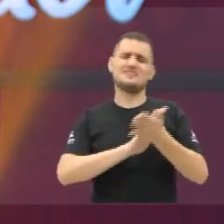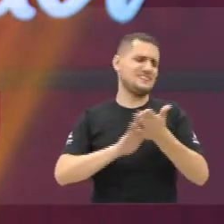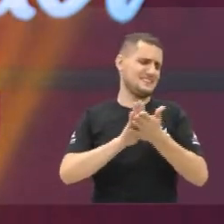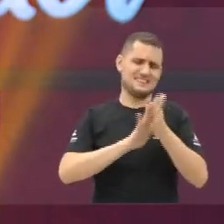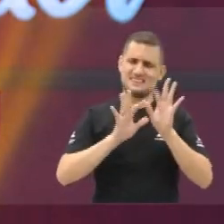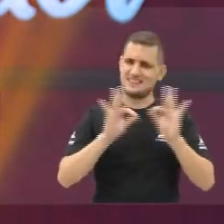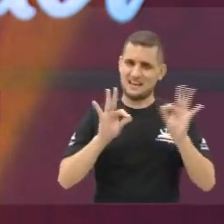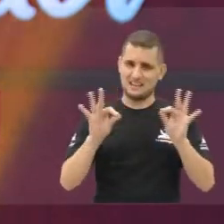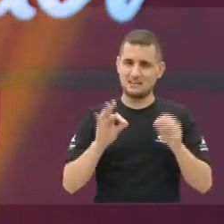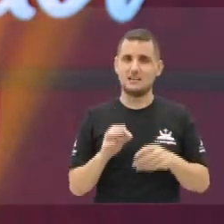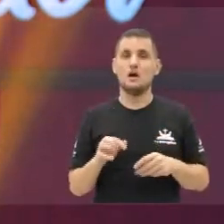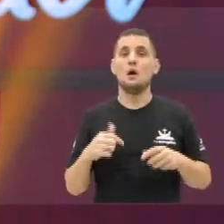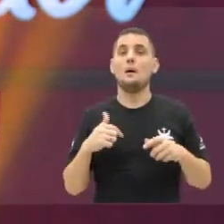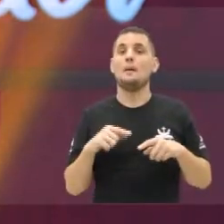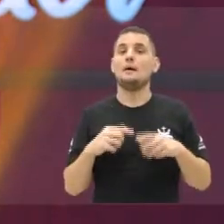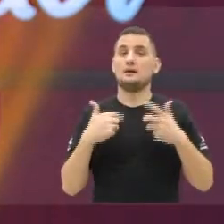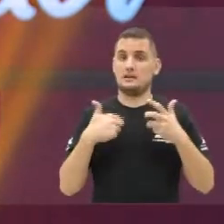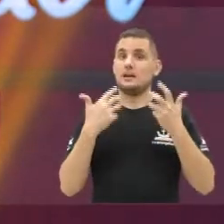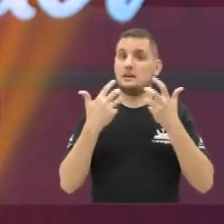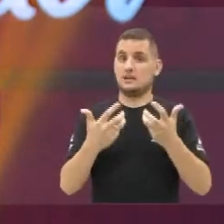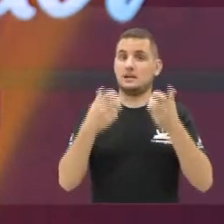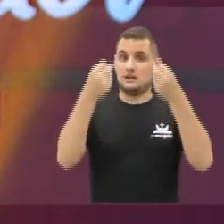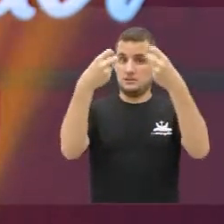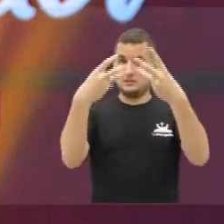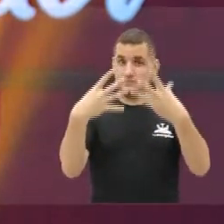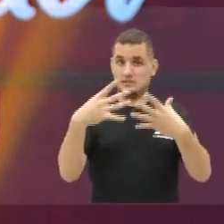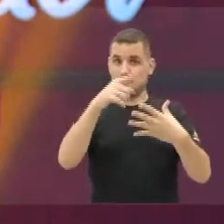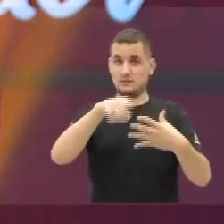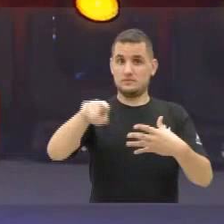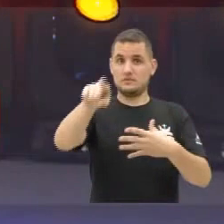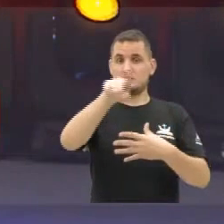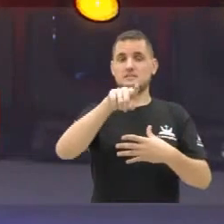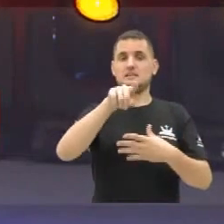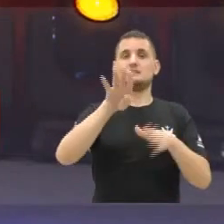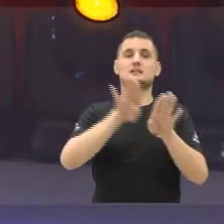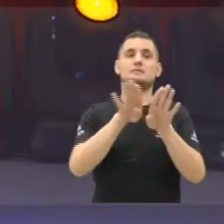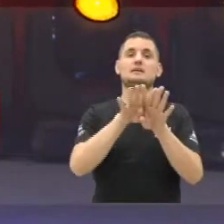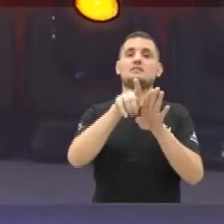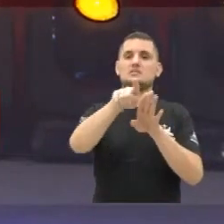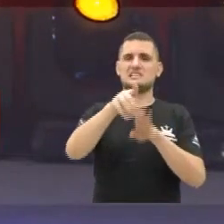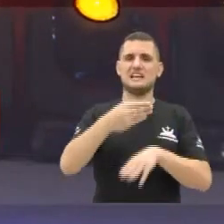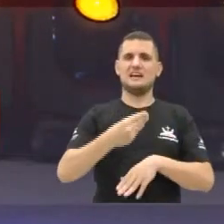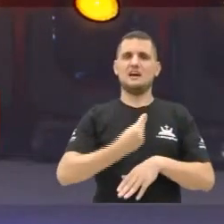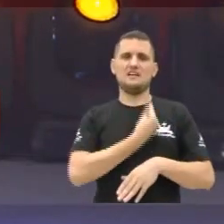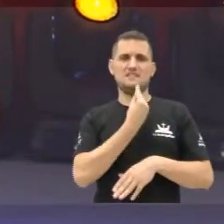Mas eu queria dizer a você que também você não nasceu para a solidão.